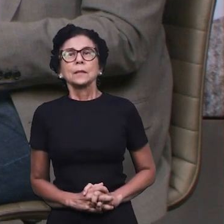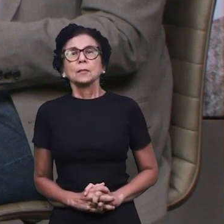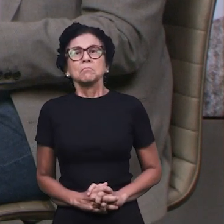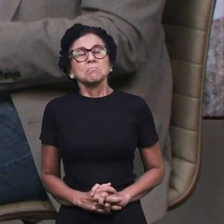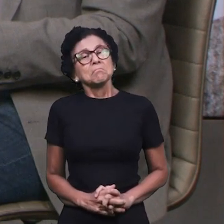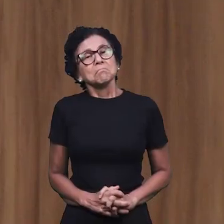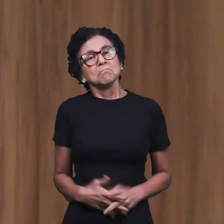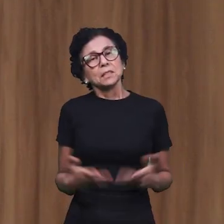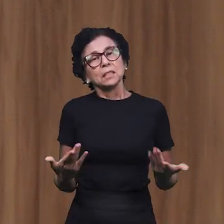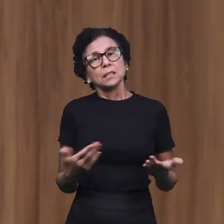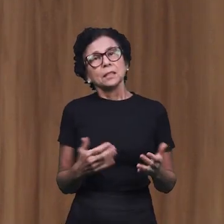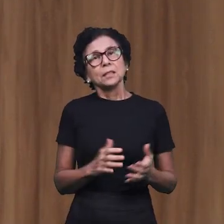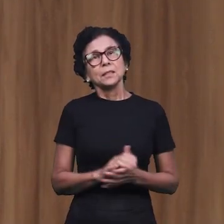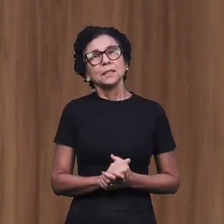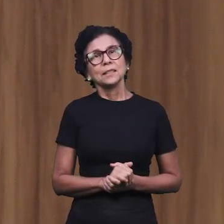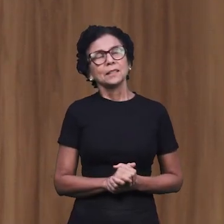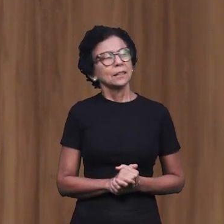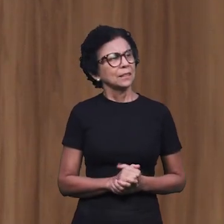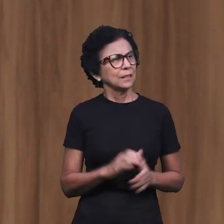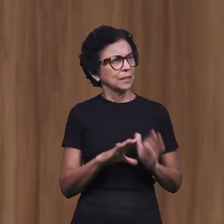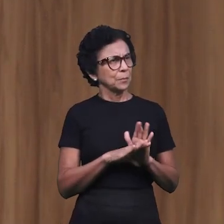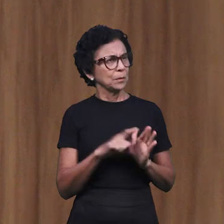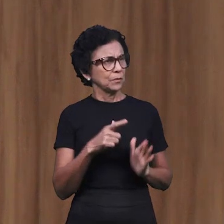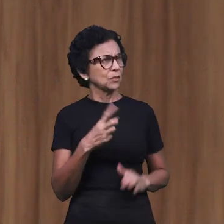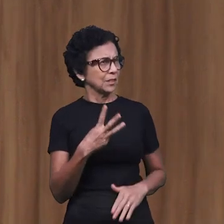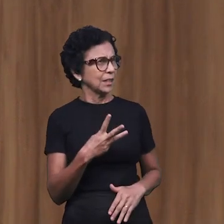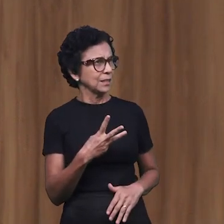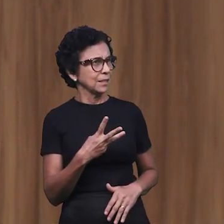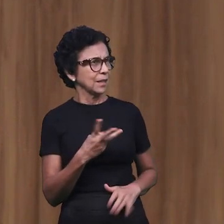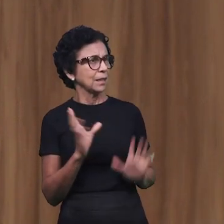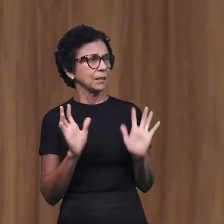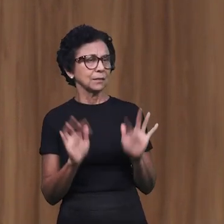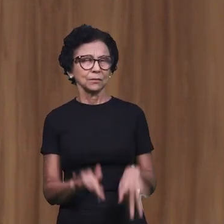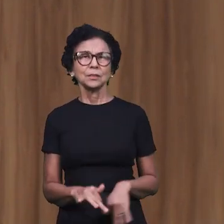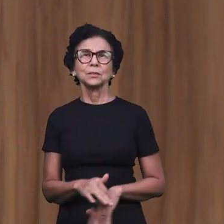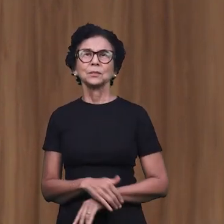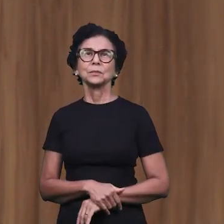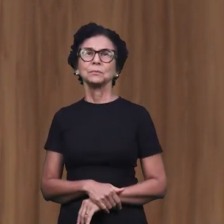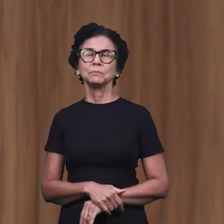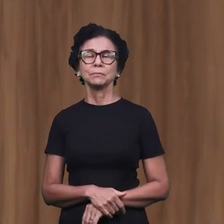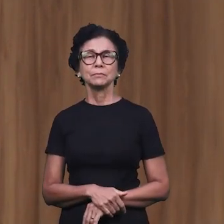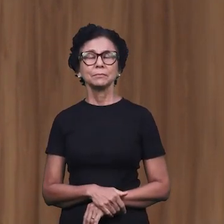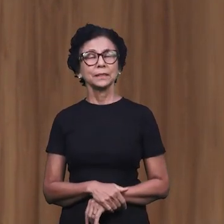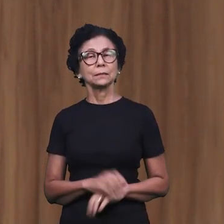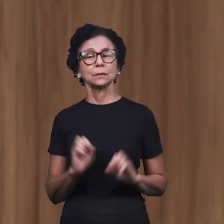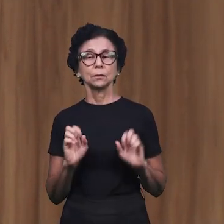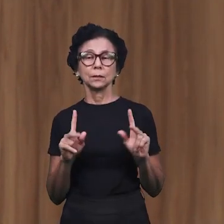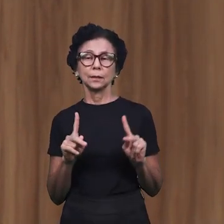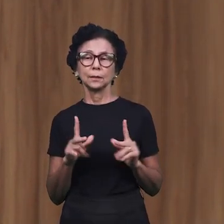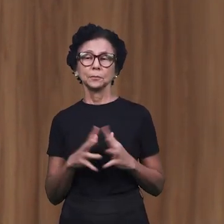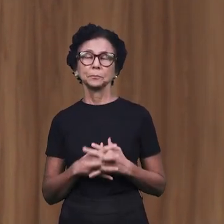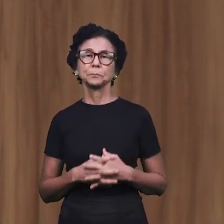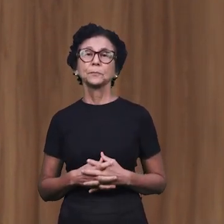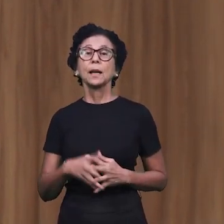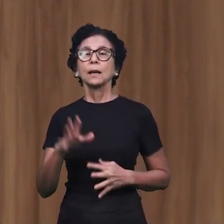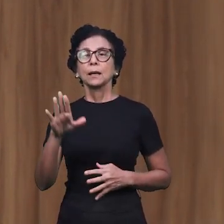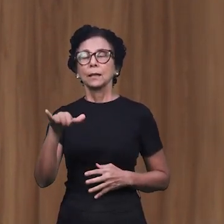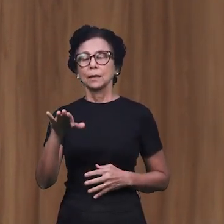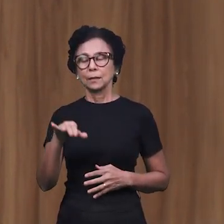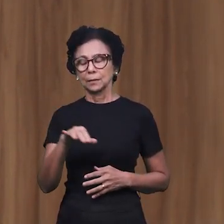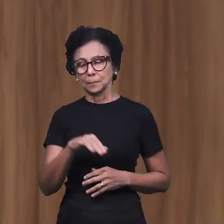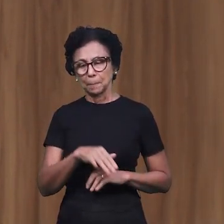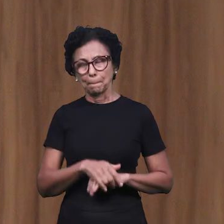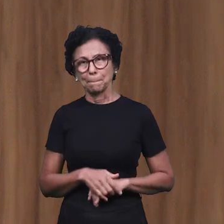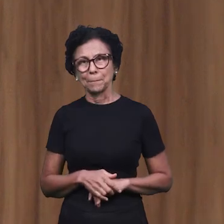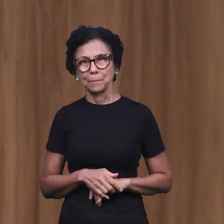Capítulo 23, né? Nós Oi. findamos, não é isso? Isso. É isso mesmo. Aqui, ó, você